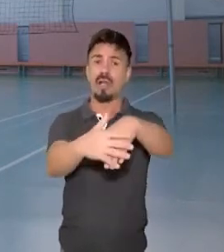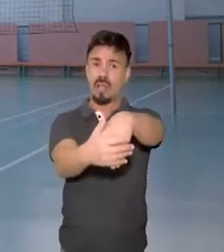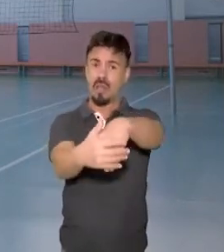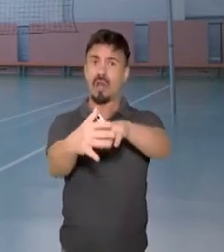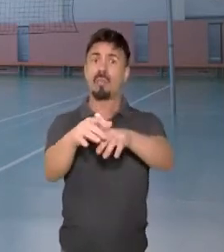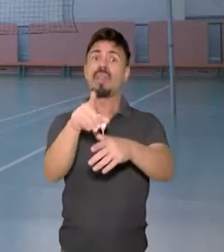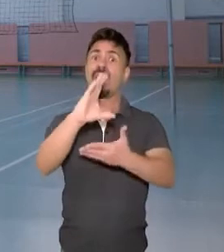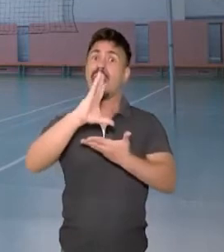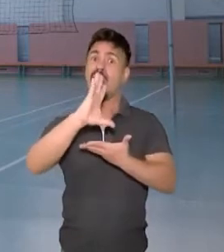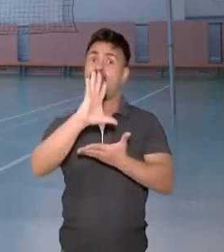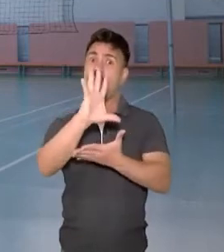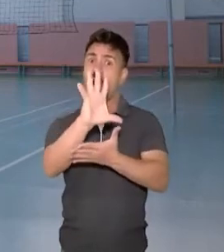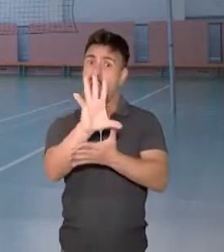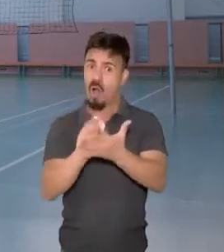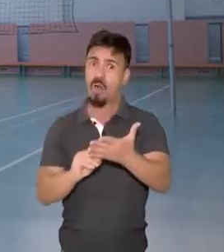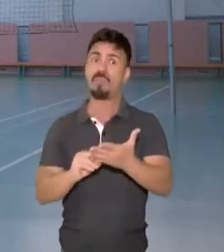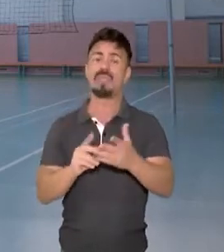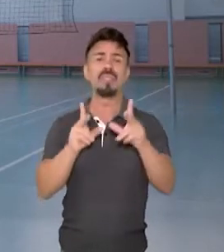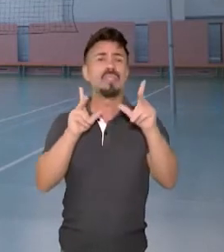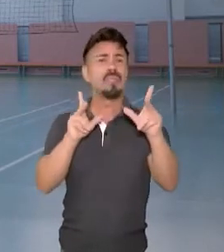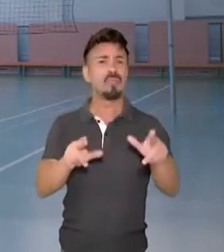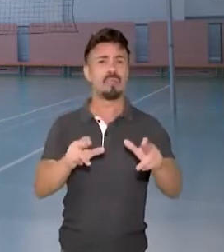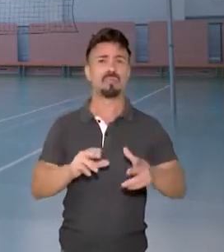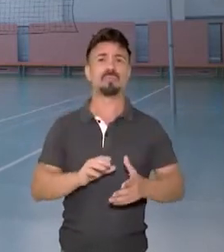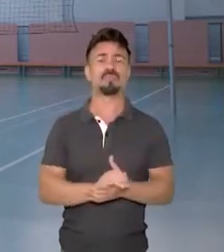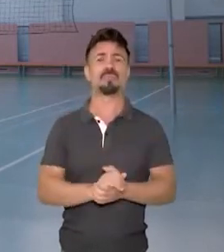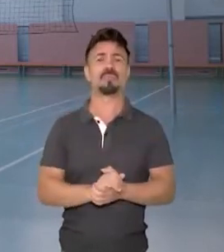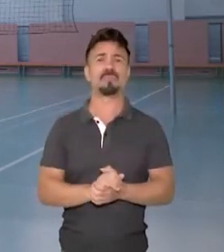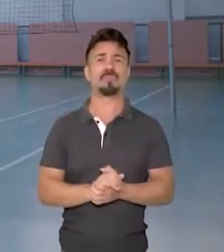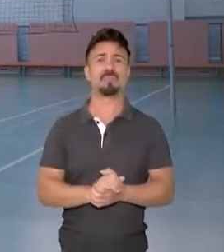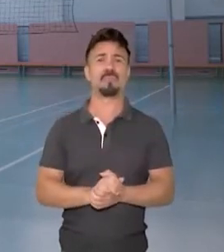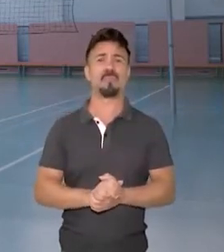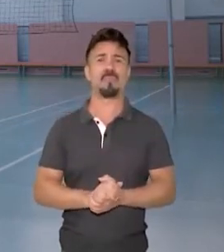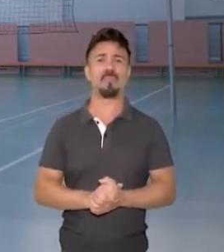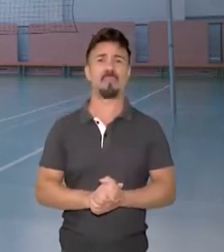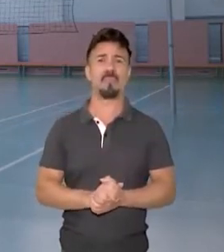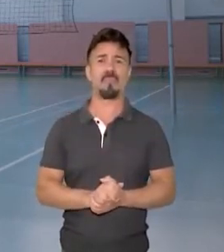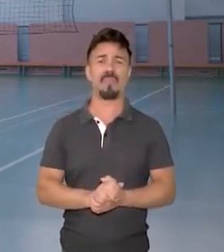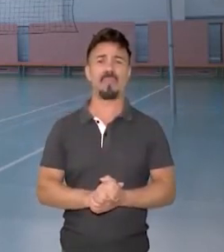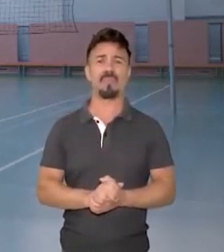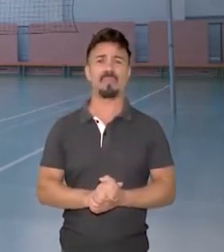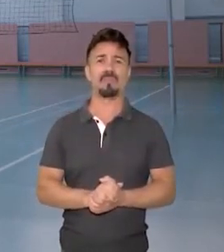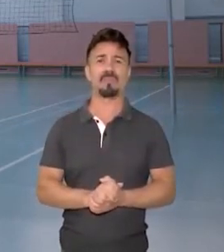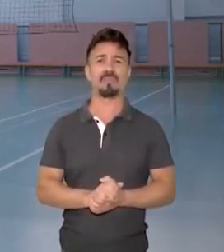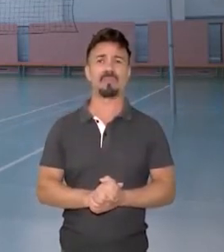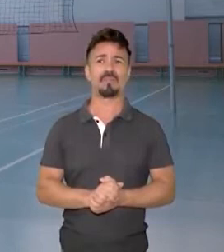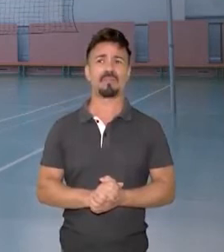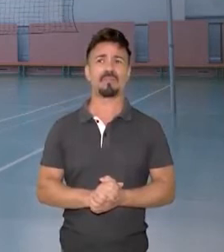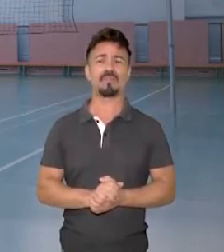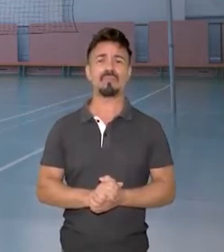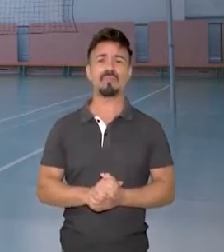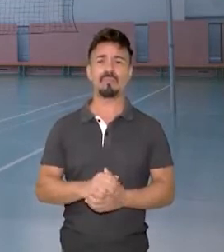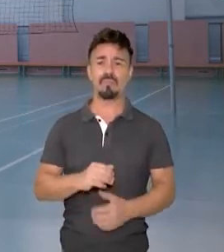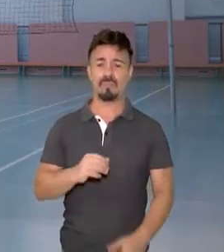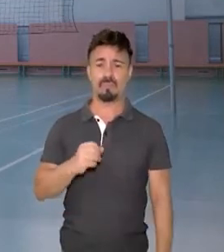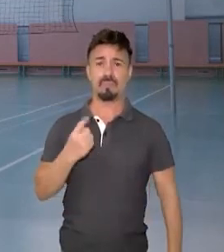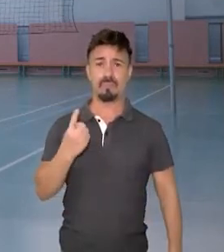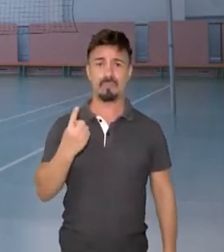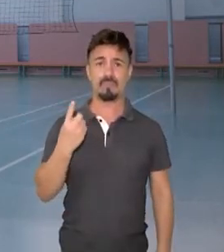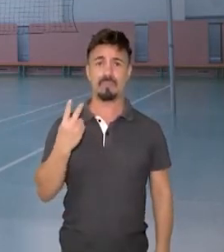e eu quero que vocês também vocês façam em volta tá bom vamos puxar lá em cima o e conta até 10